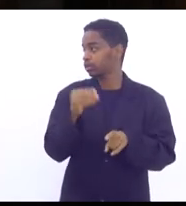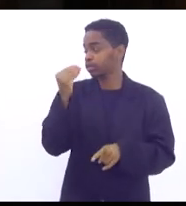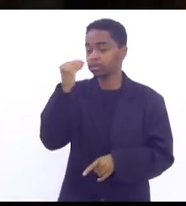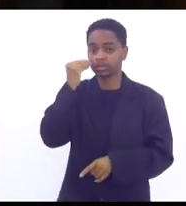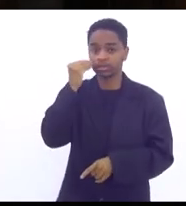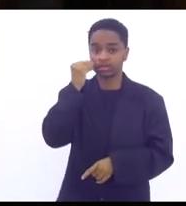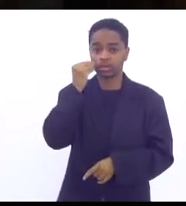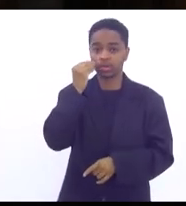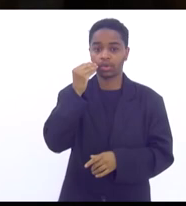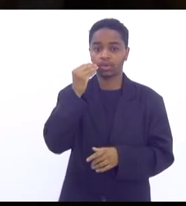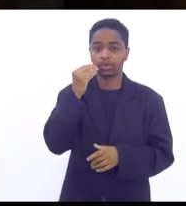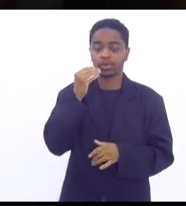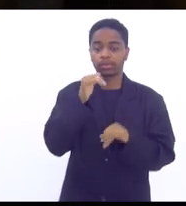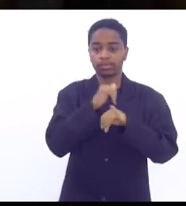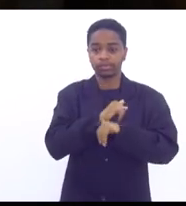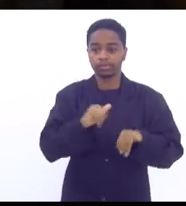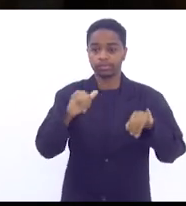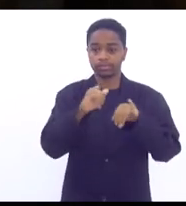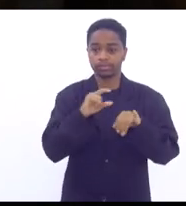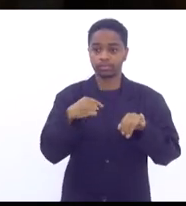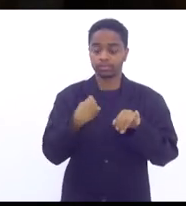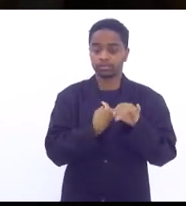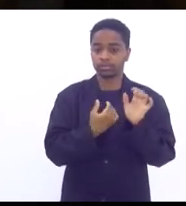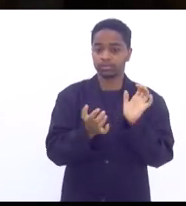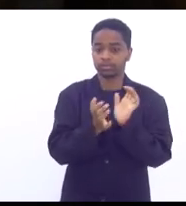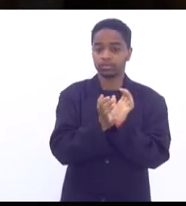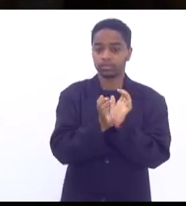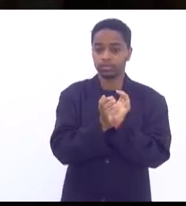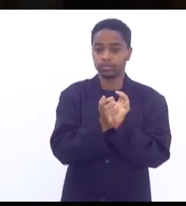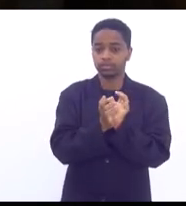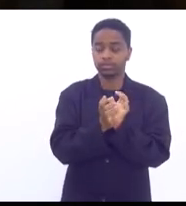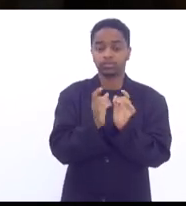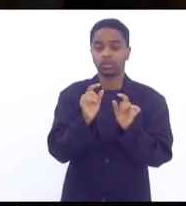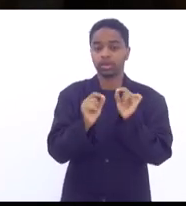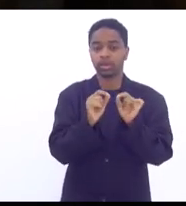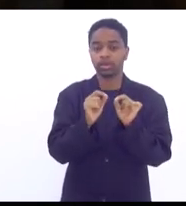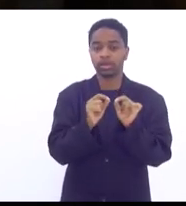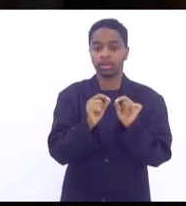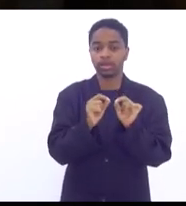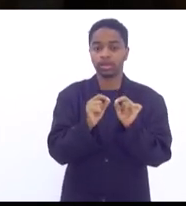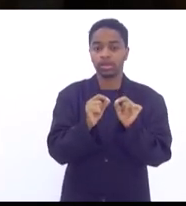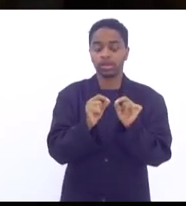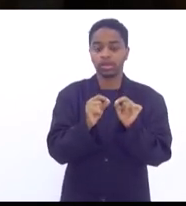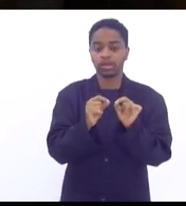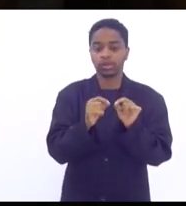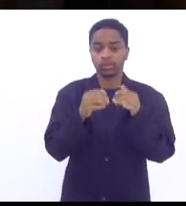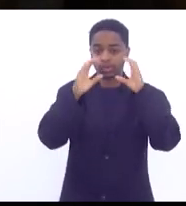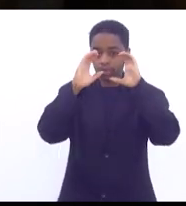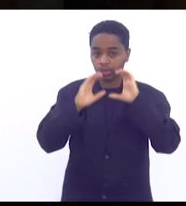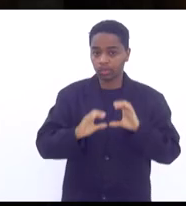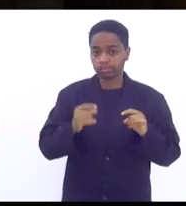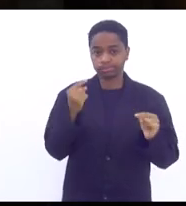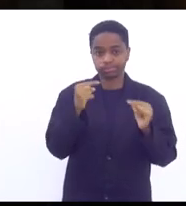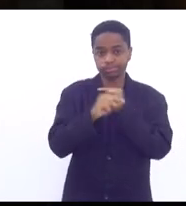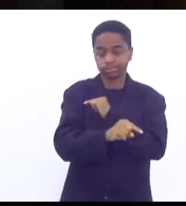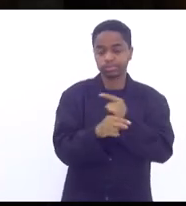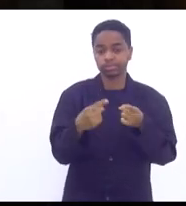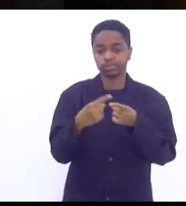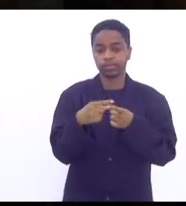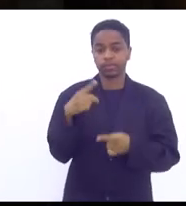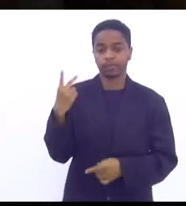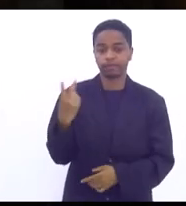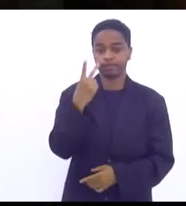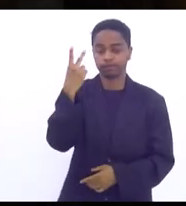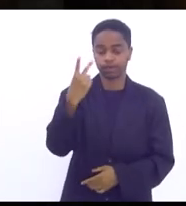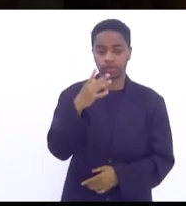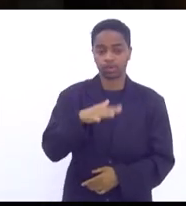comunicar a seguir que havia desvio de condutas. Ou seja, que o valor daquela